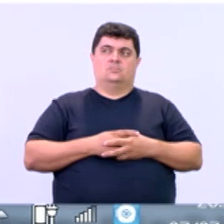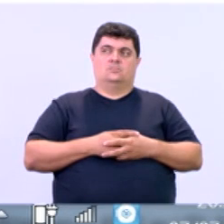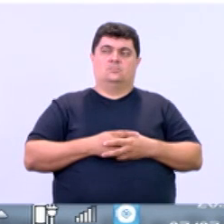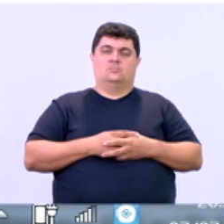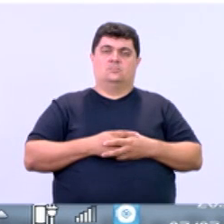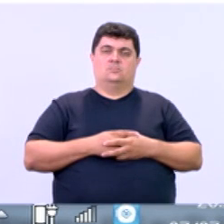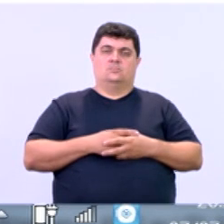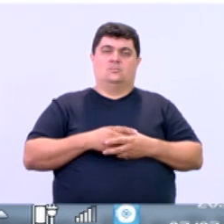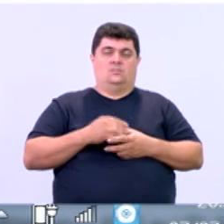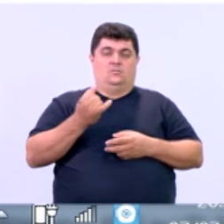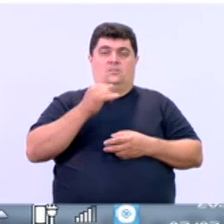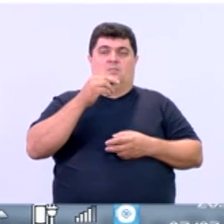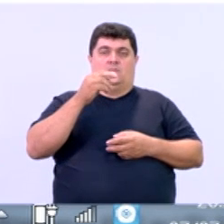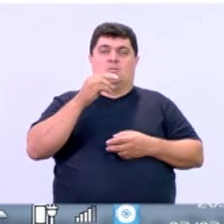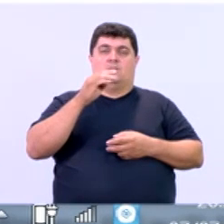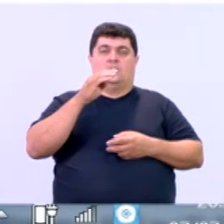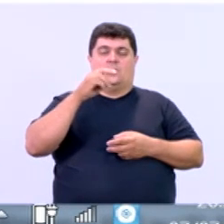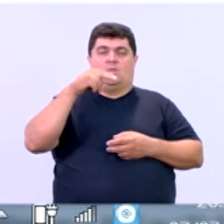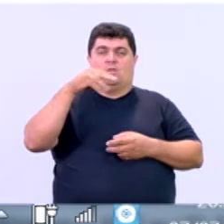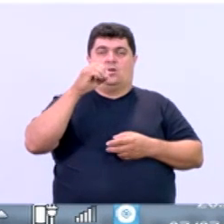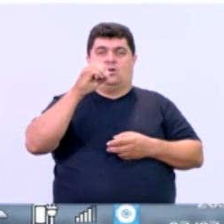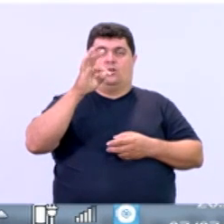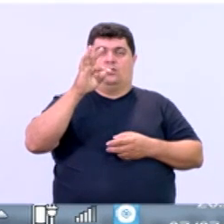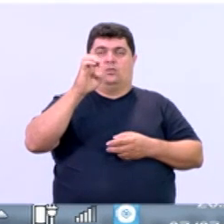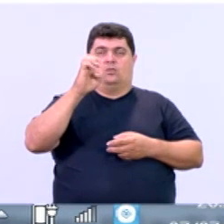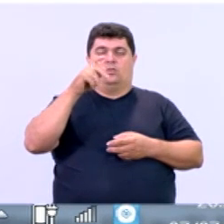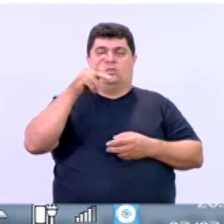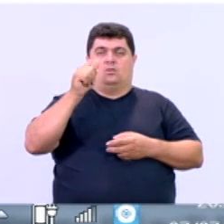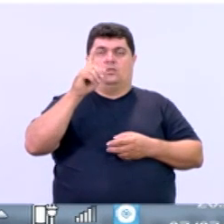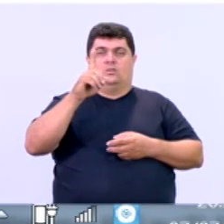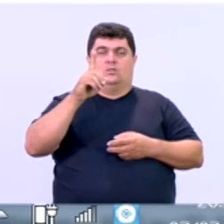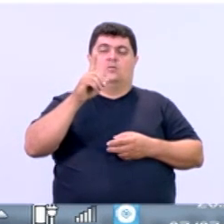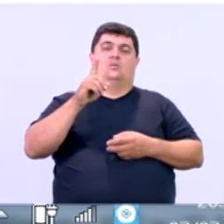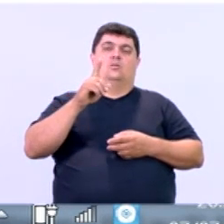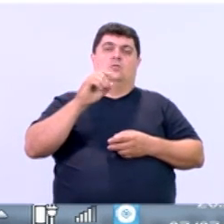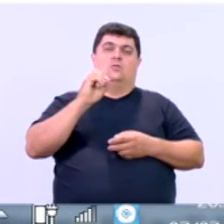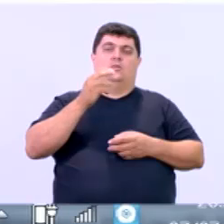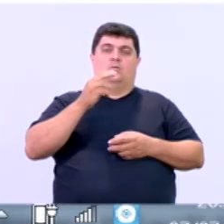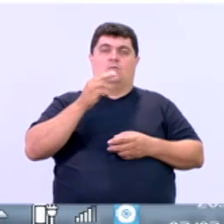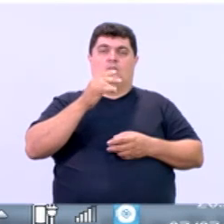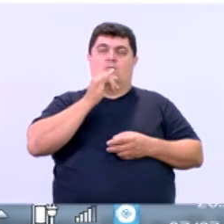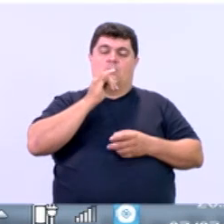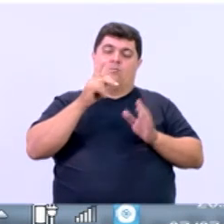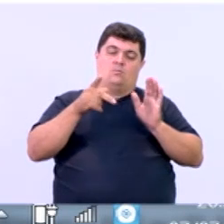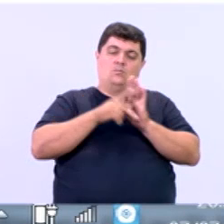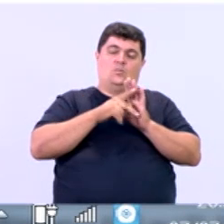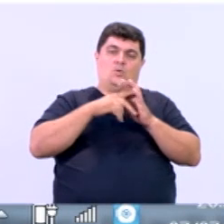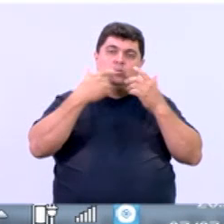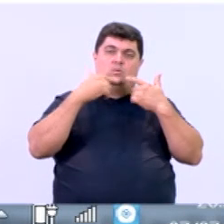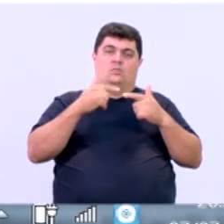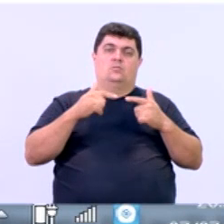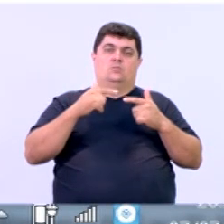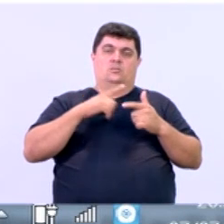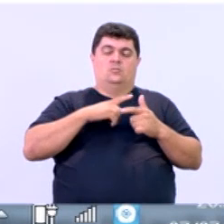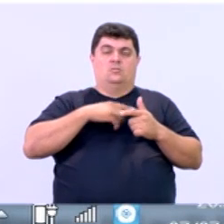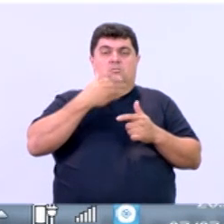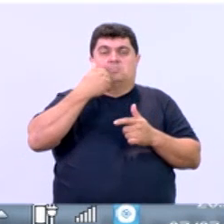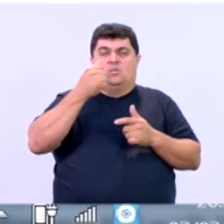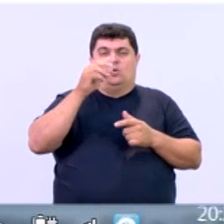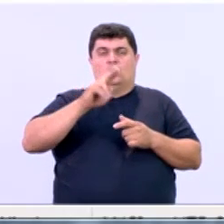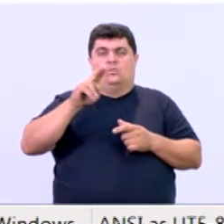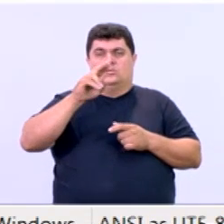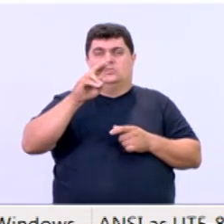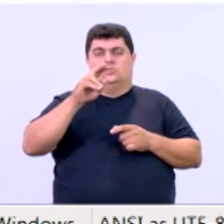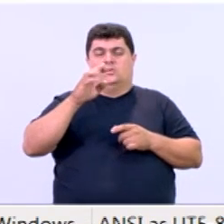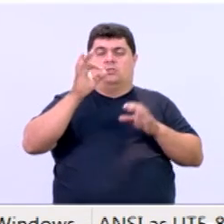abre no bloco de notas ou abre num editor de texto para linguagem. A gente sugere o Notepad++ porque